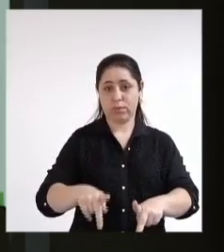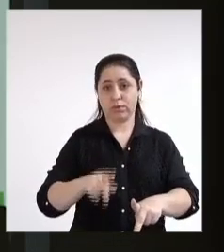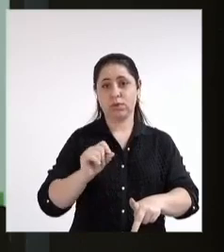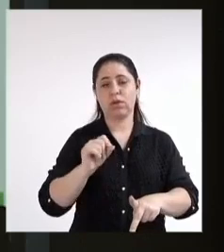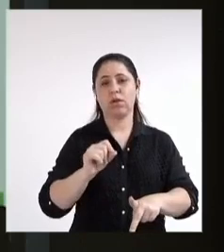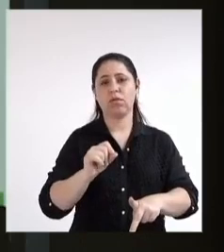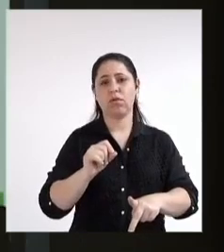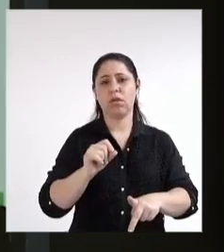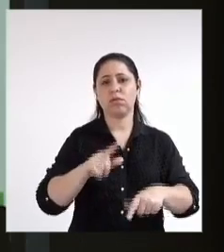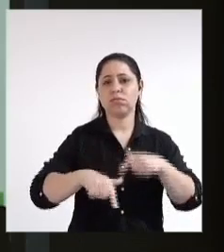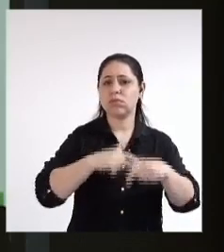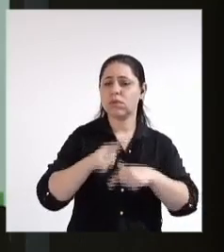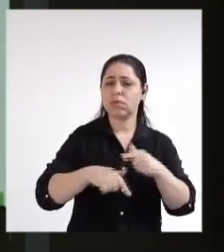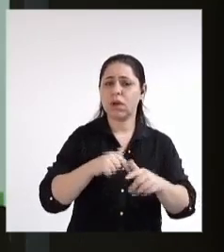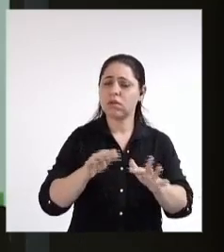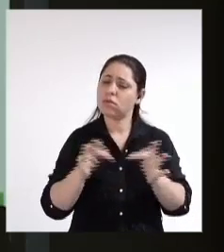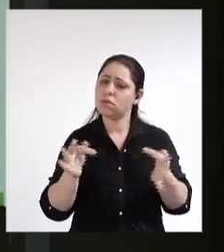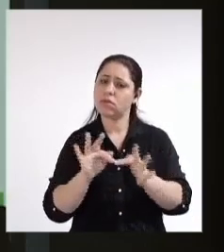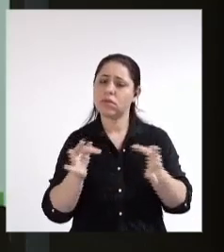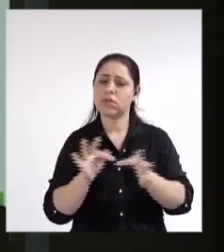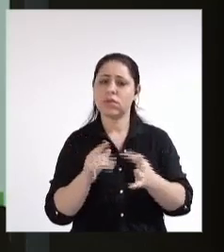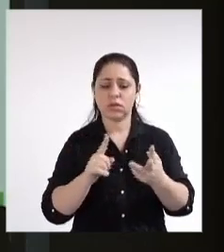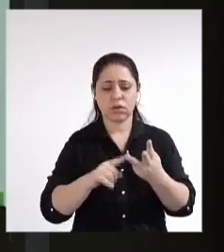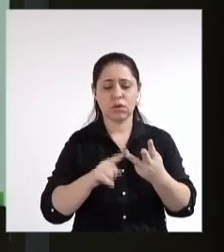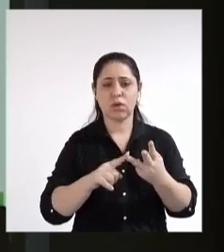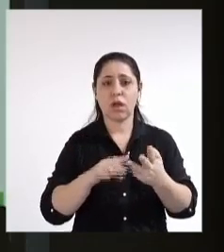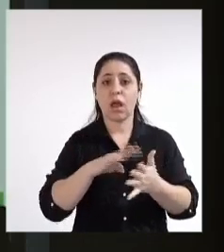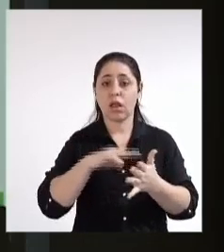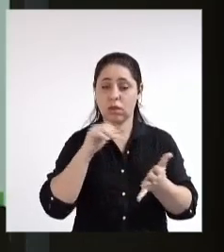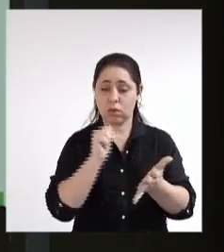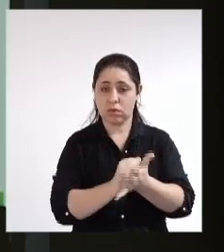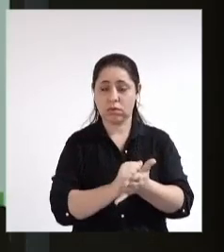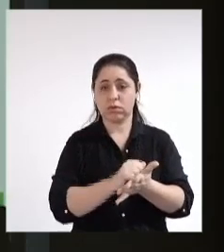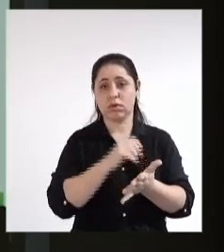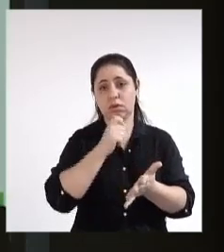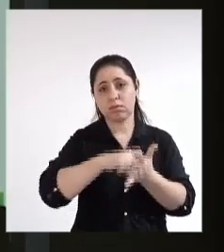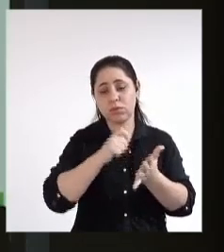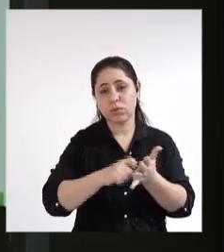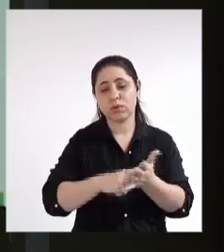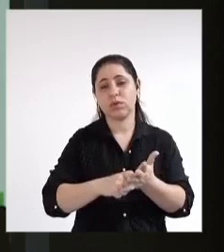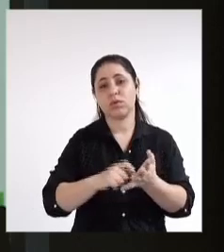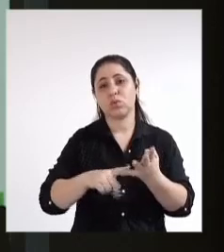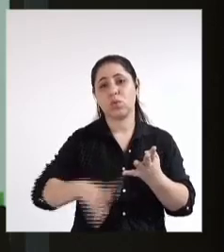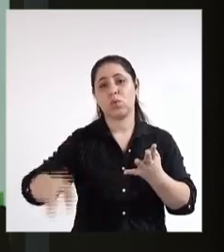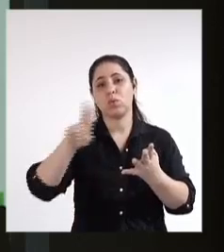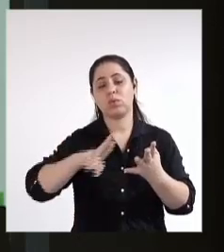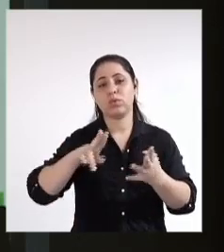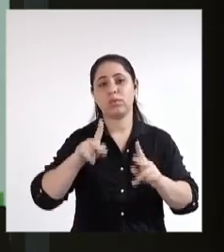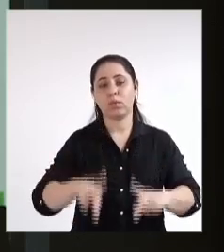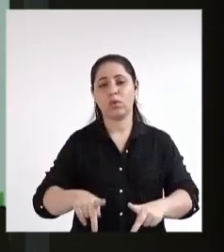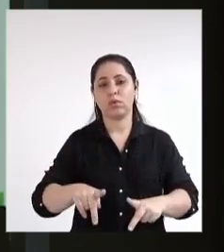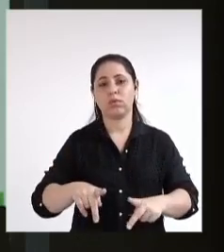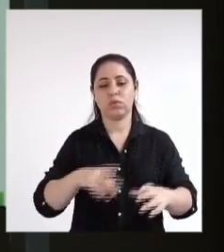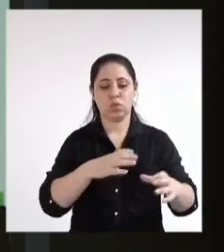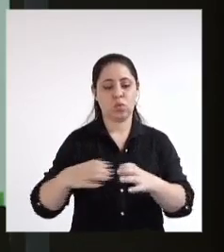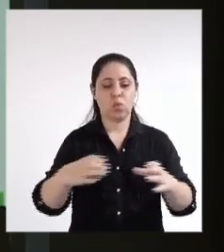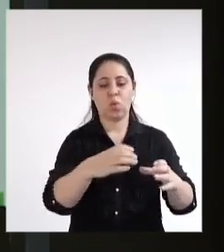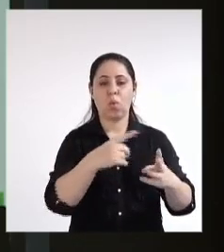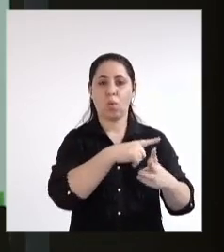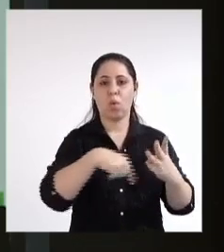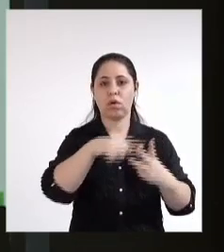aqui tarefas bem deixei notado que atualizar portaria de uso público é dessas quatro unidades é